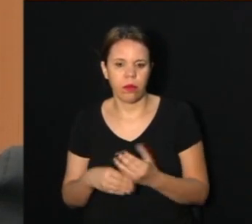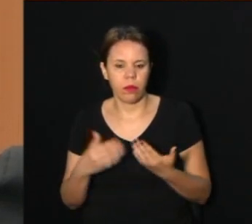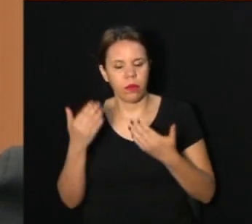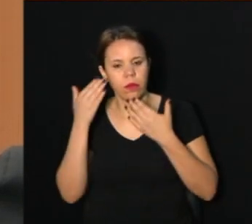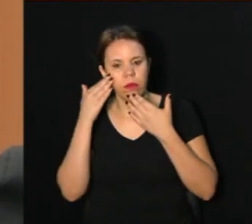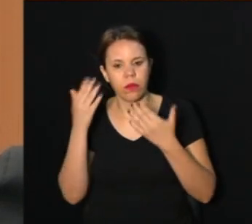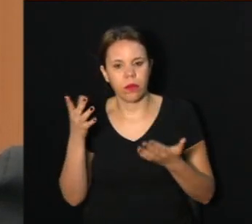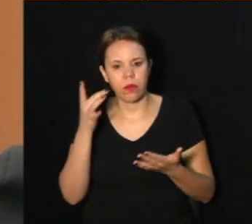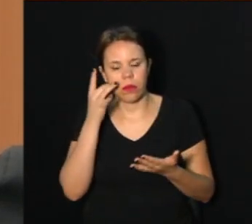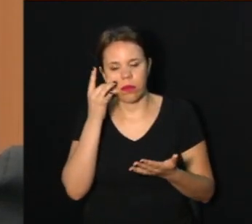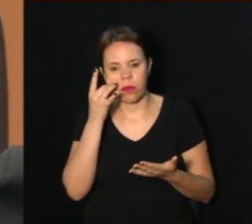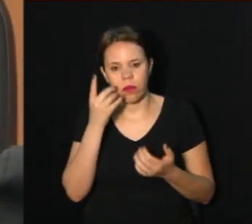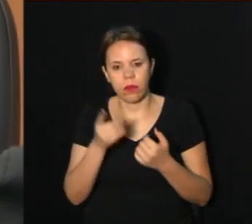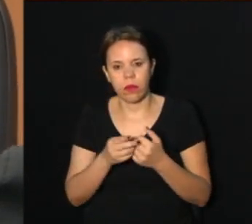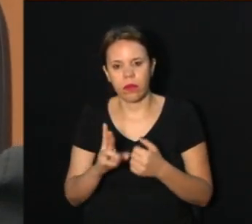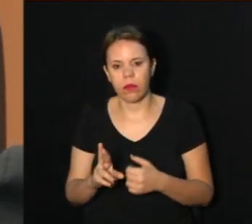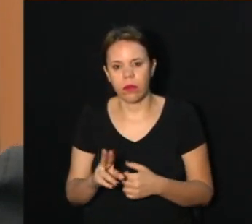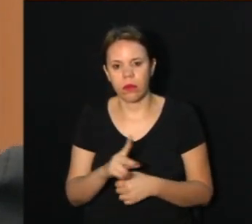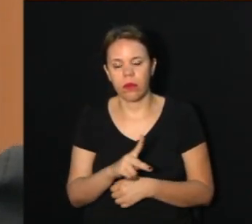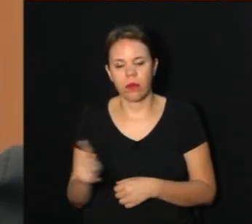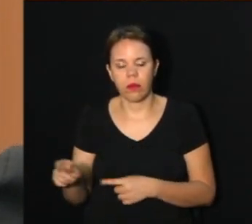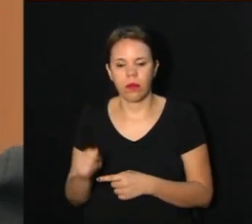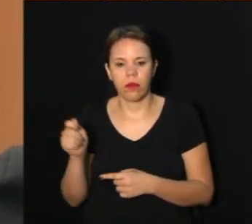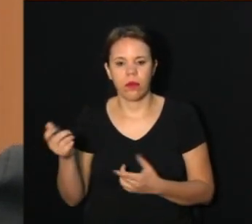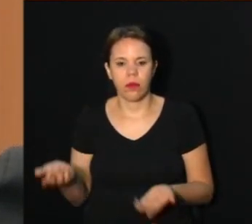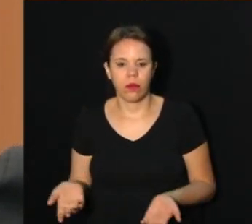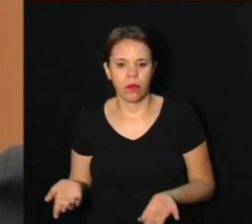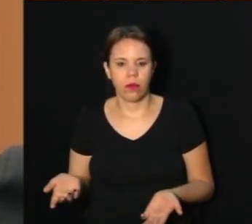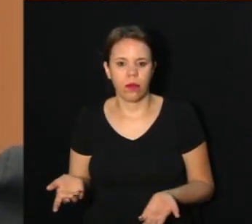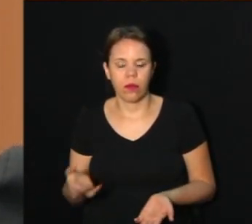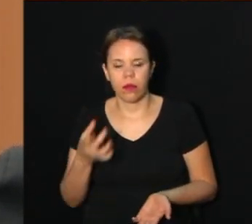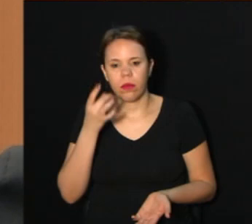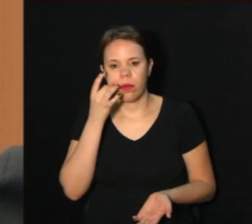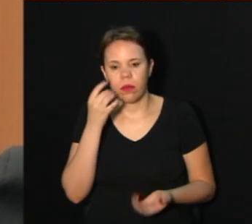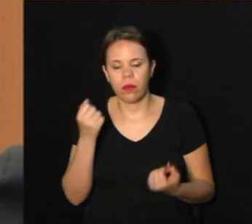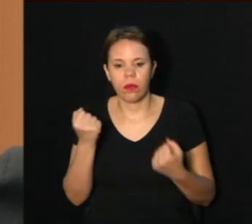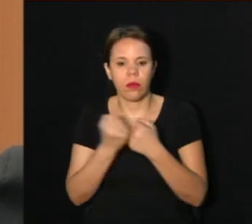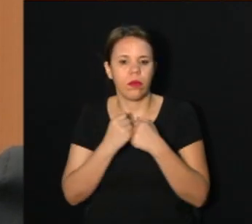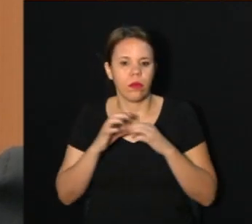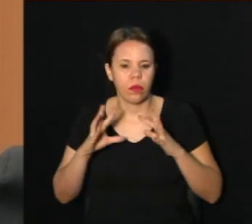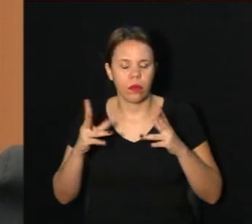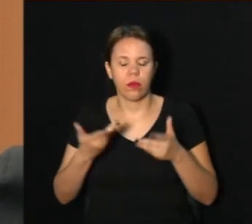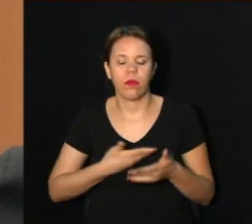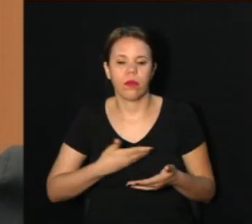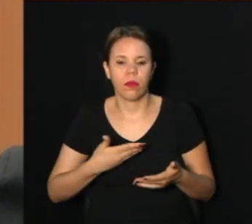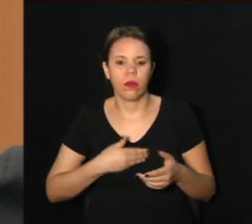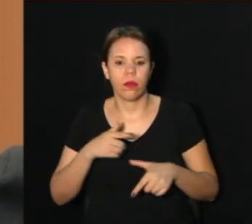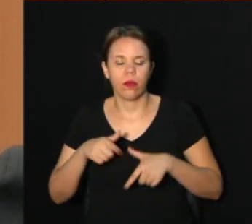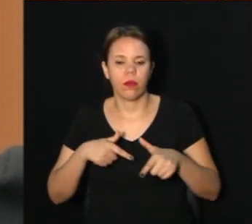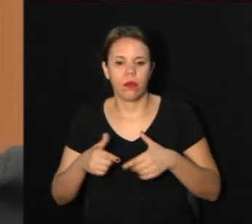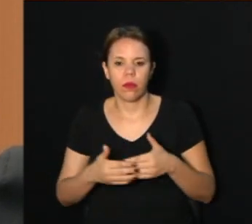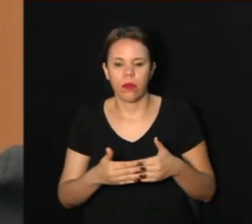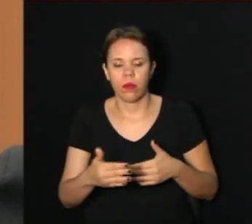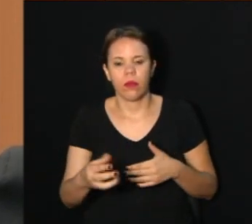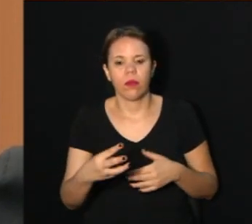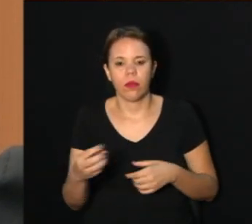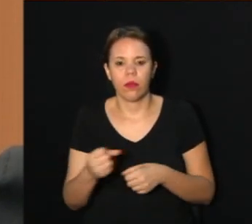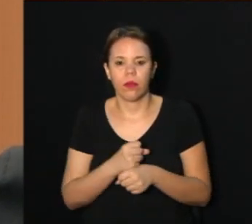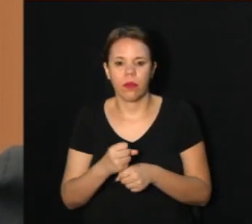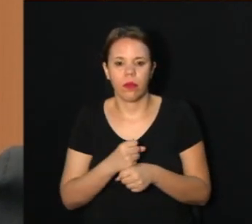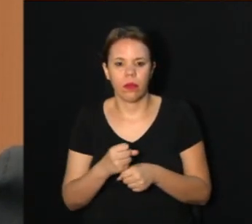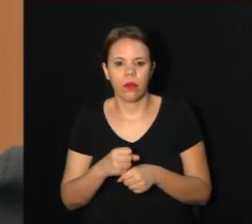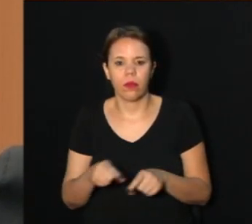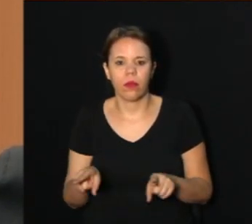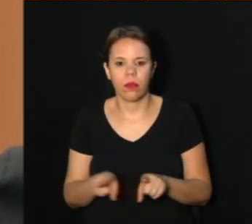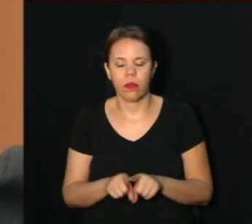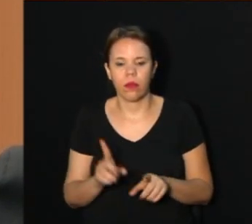agradecer na presença do Dr. Osmar, nosso presidente da associação, a presença e o apoio de todos os colegas ao longo desses 30 anos para